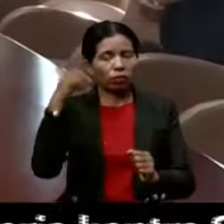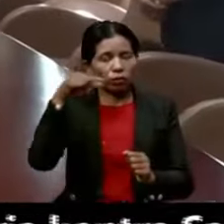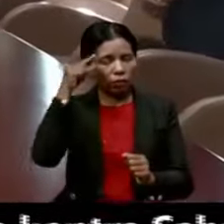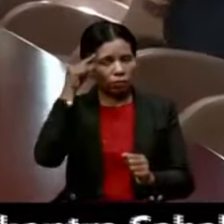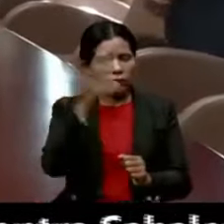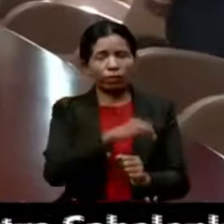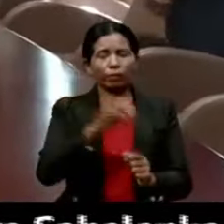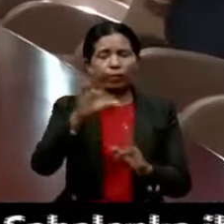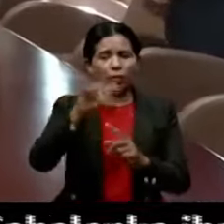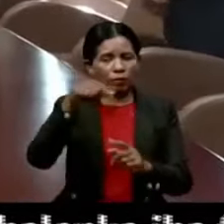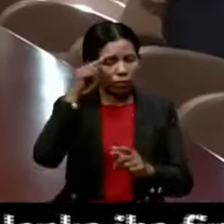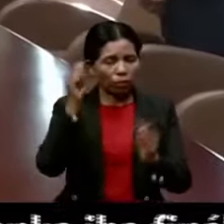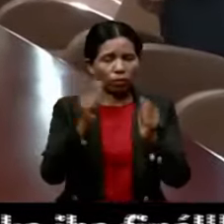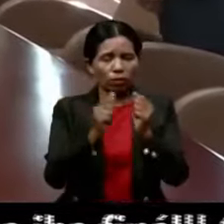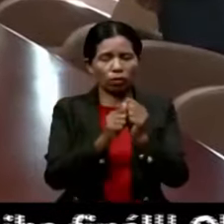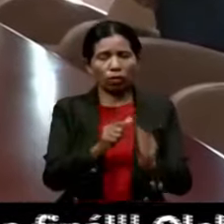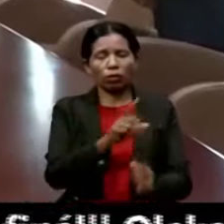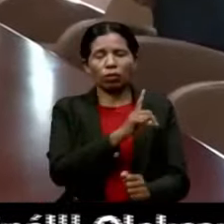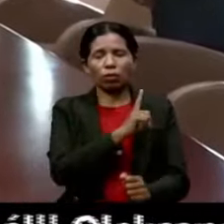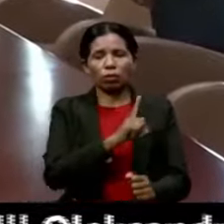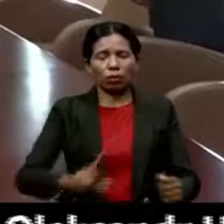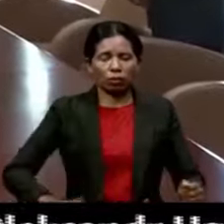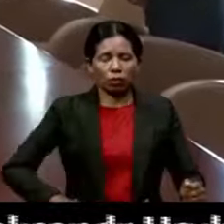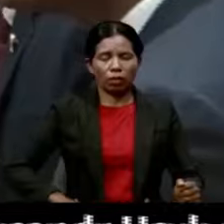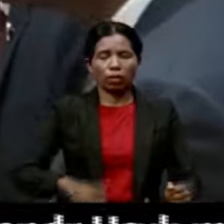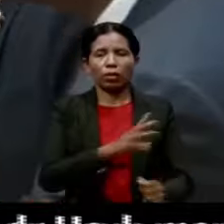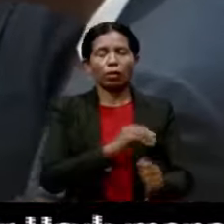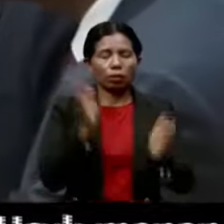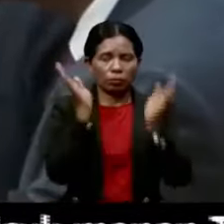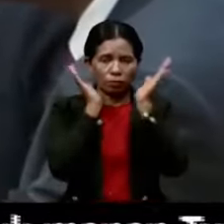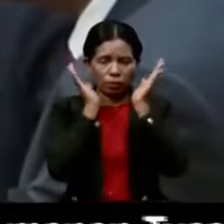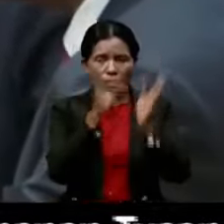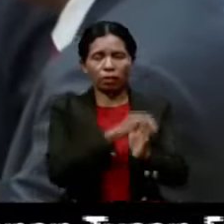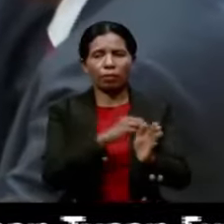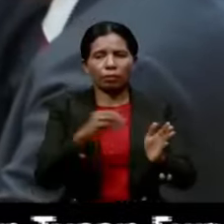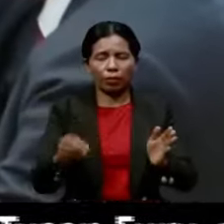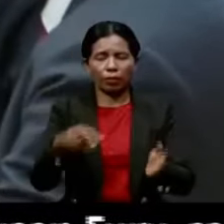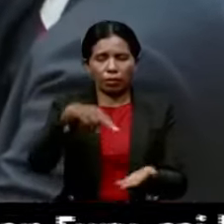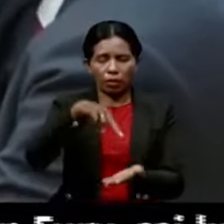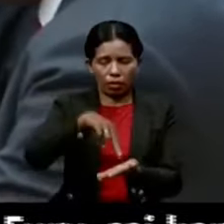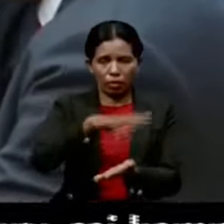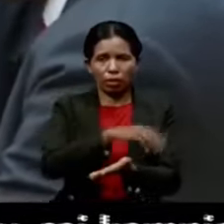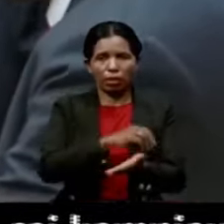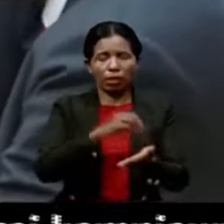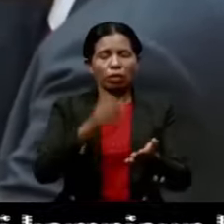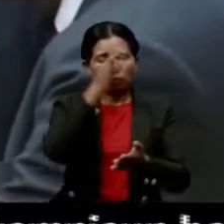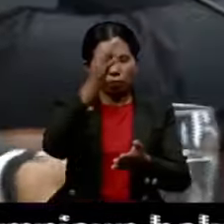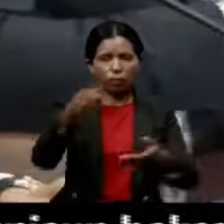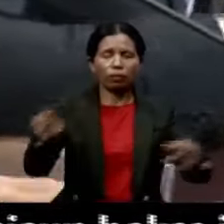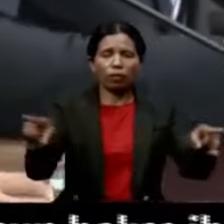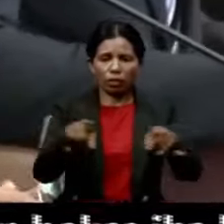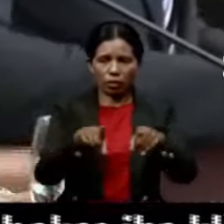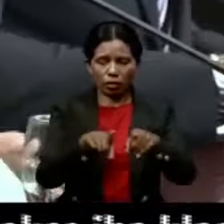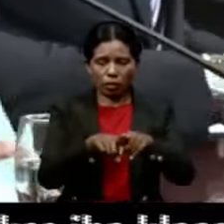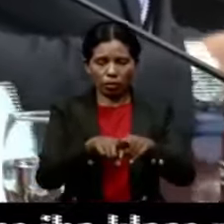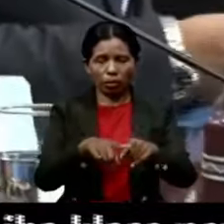ne chefe governo ho Liu Rai Brunei ne discute mos assunto hirak nebe identifica ona atu estabelece cooperação nia futuro hanesan